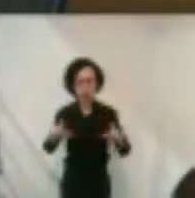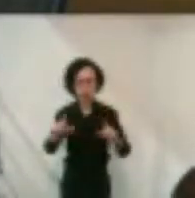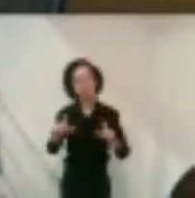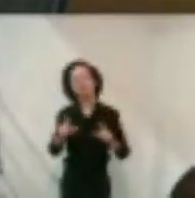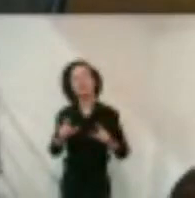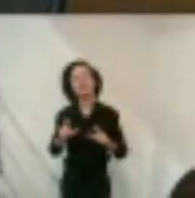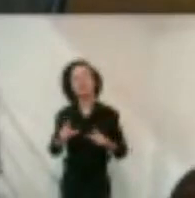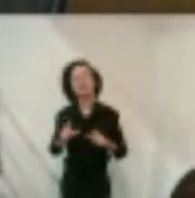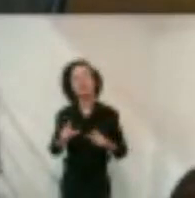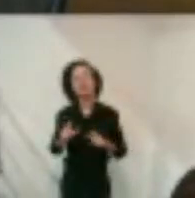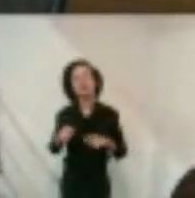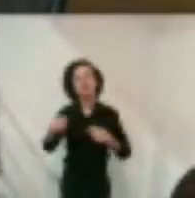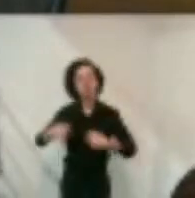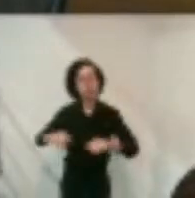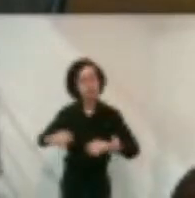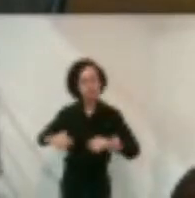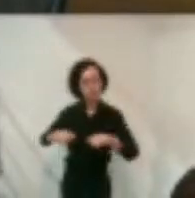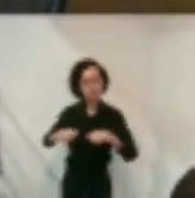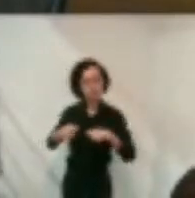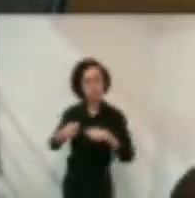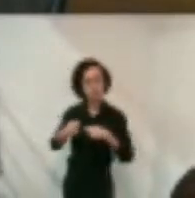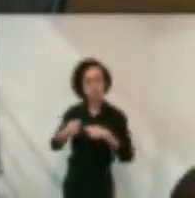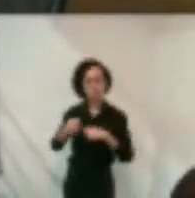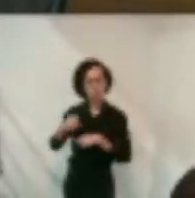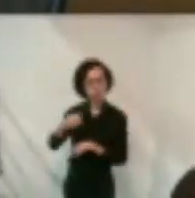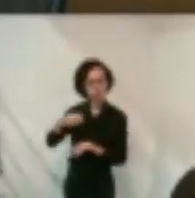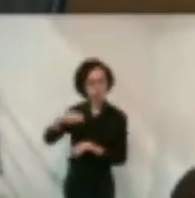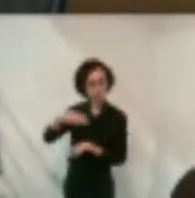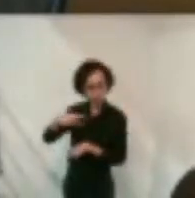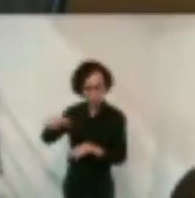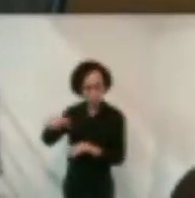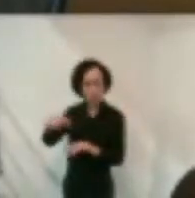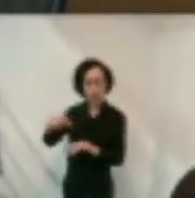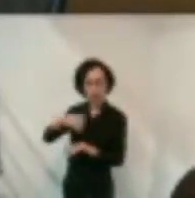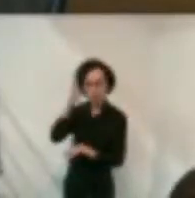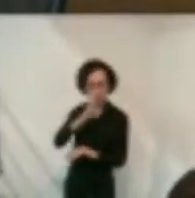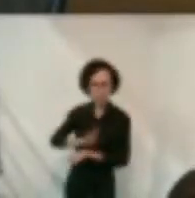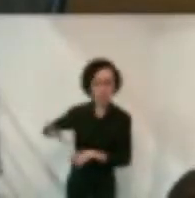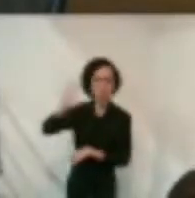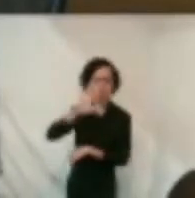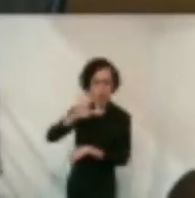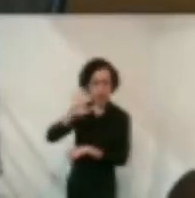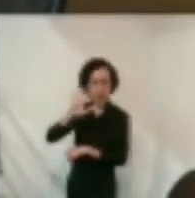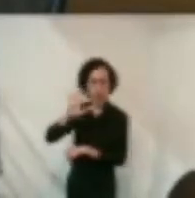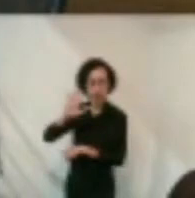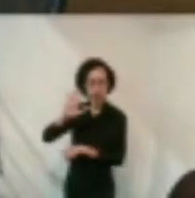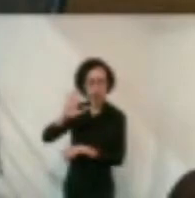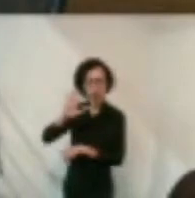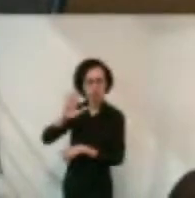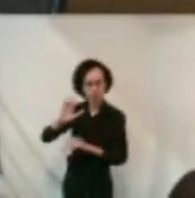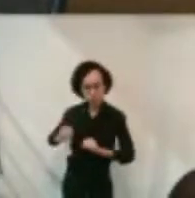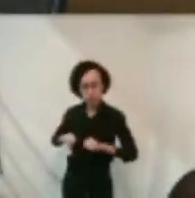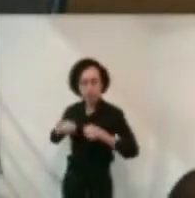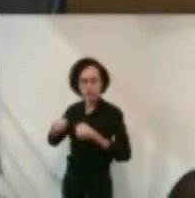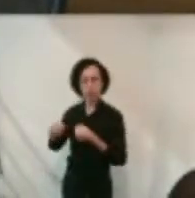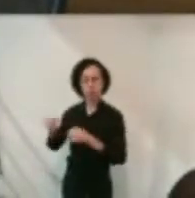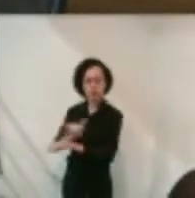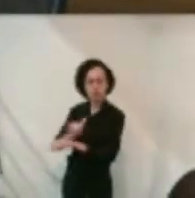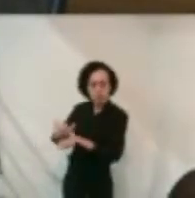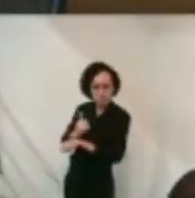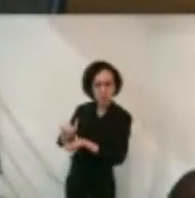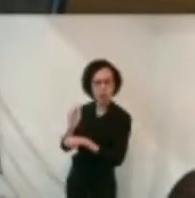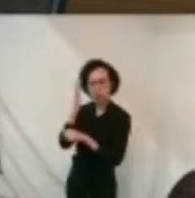a louvável e necessária intenção dos MPs brasileiros em aderirem a tão nobre trabalho de fortalecimento das